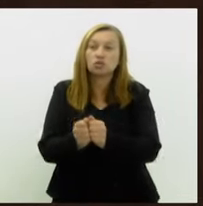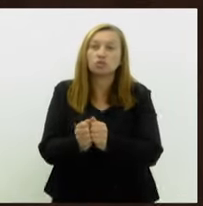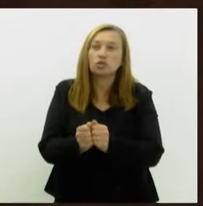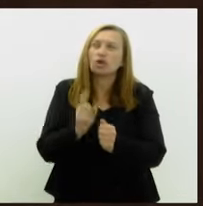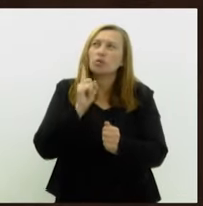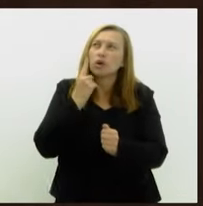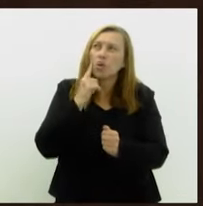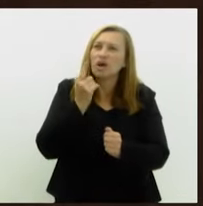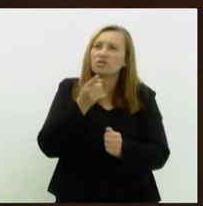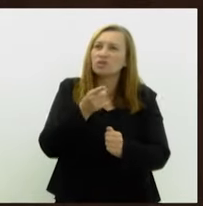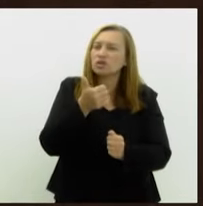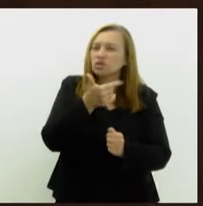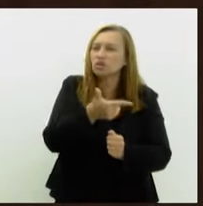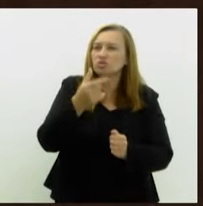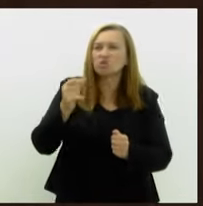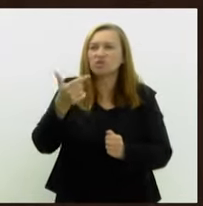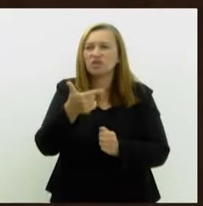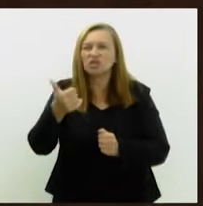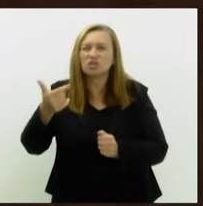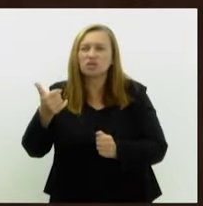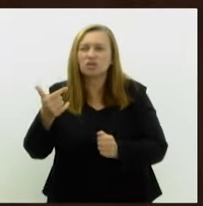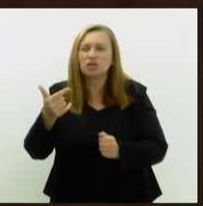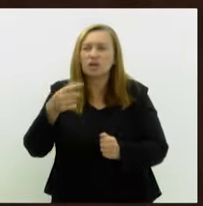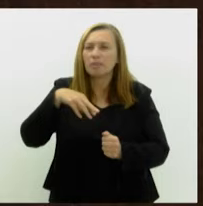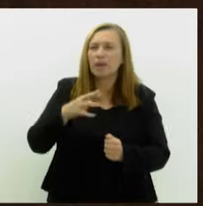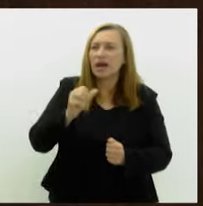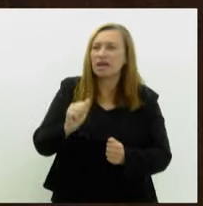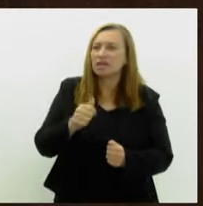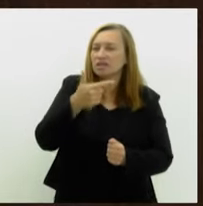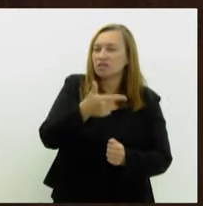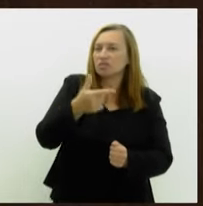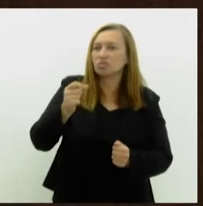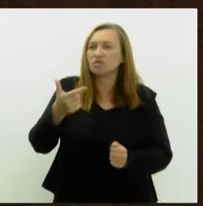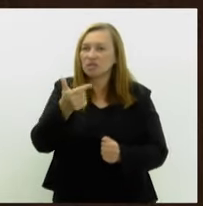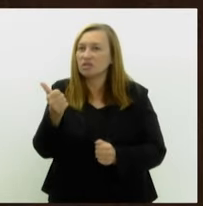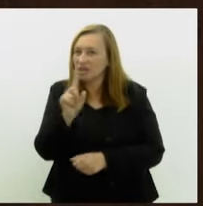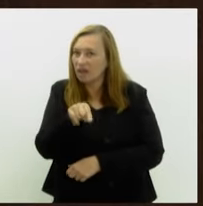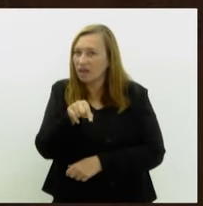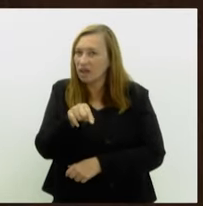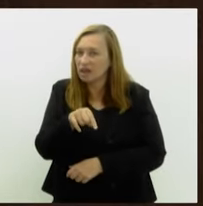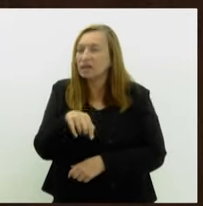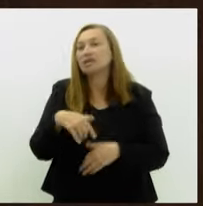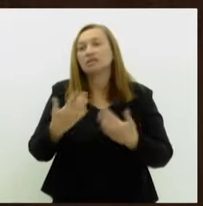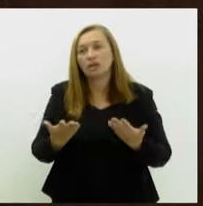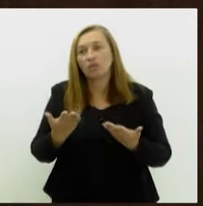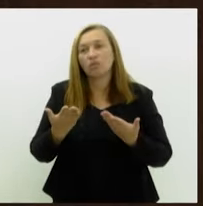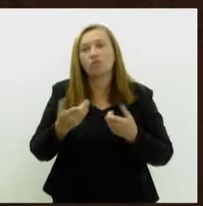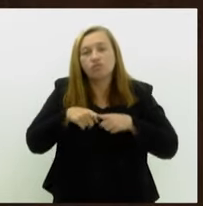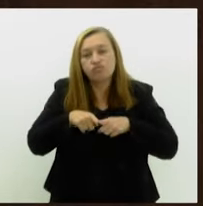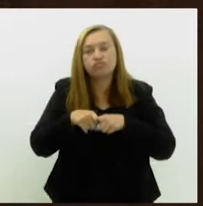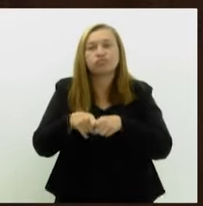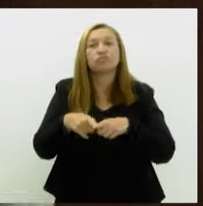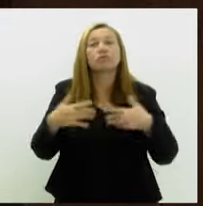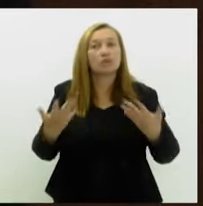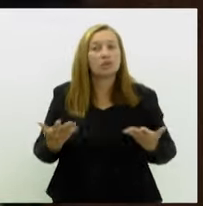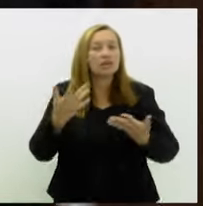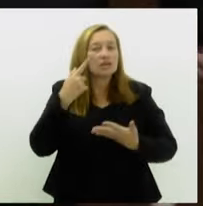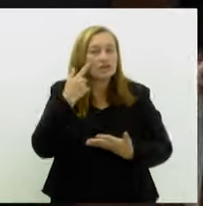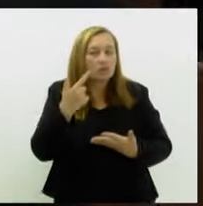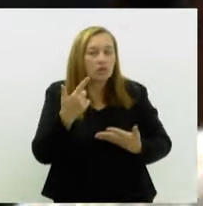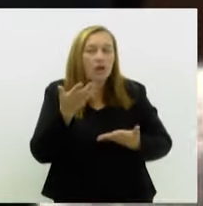de 2022, Marina chega em 2022. Né? Então, é esse